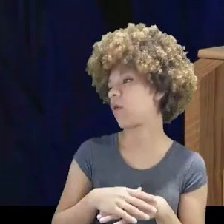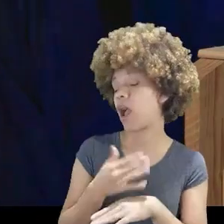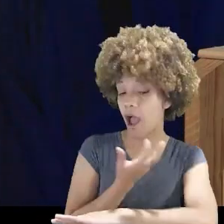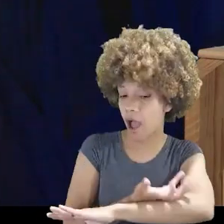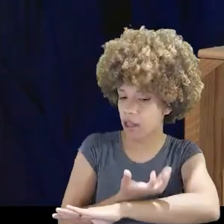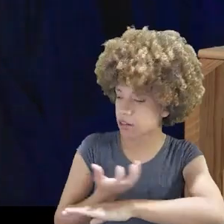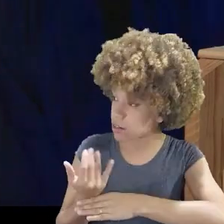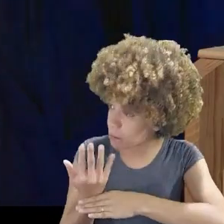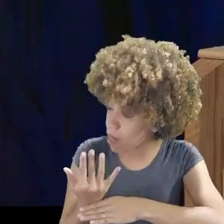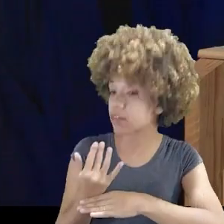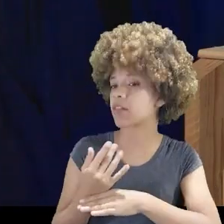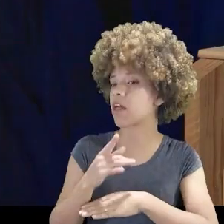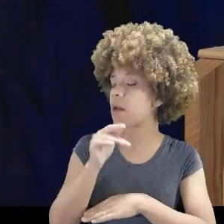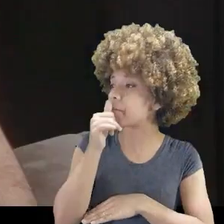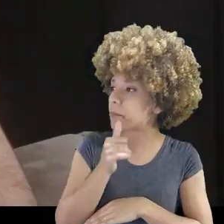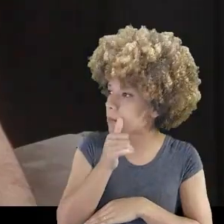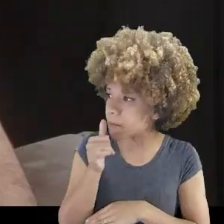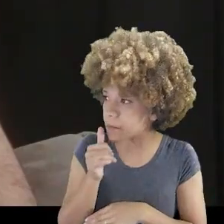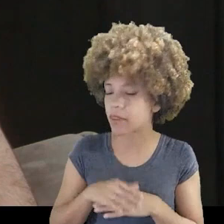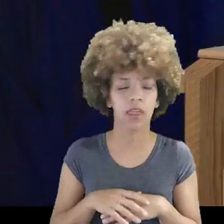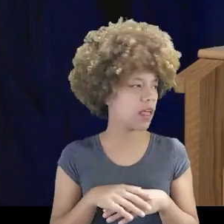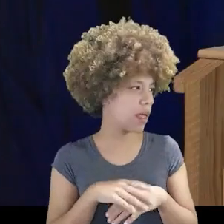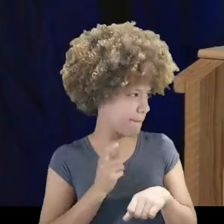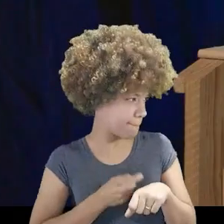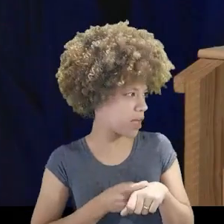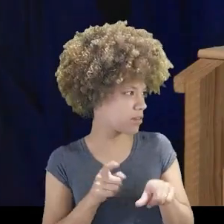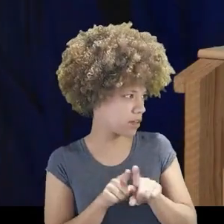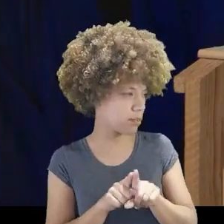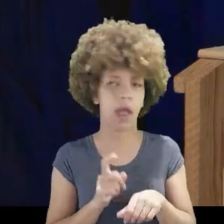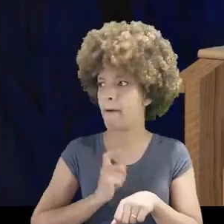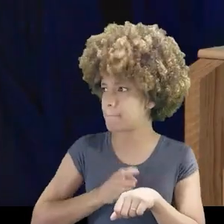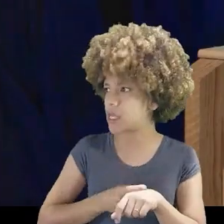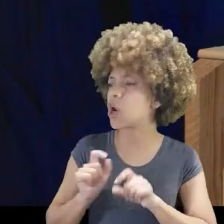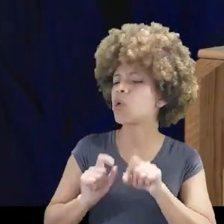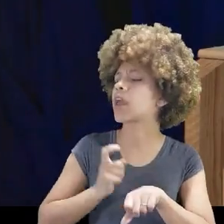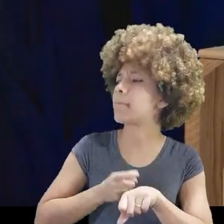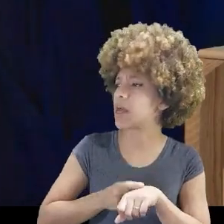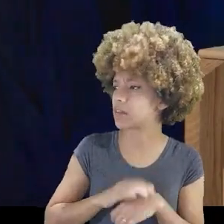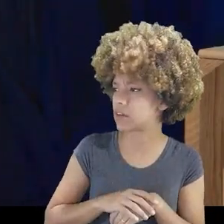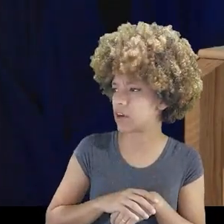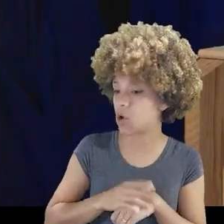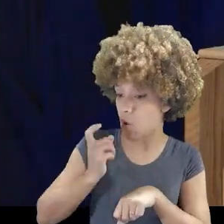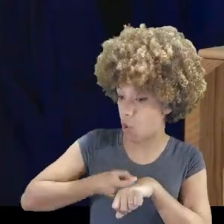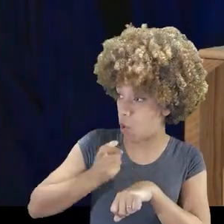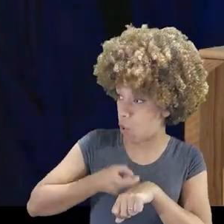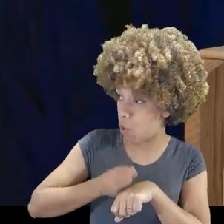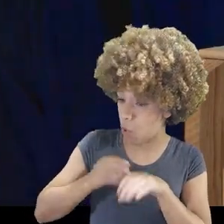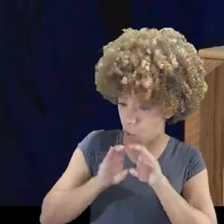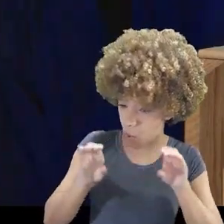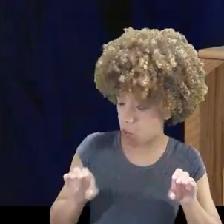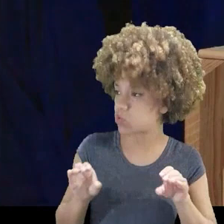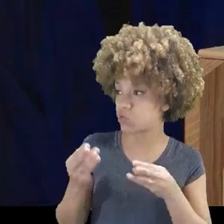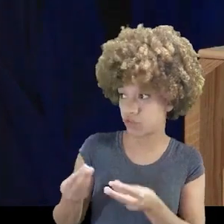plantas são sagradas cada planta pedra também nossa pedra moço o que que é uma pedra o osso que eu te dei vou te